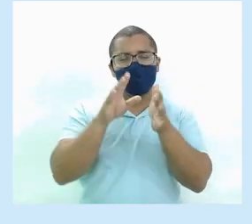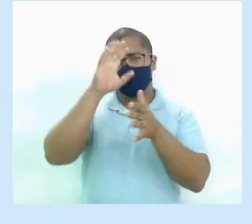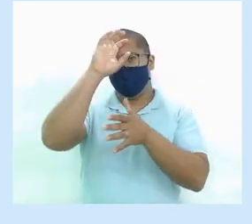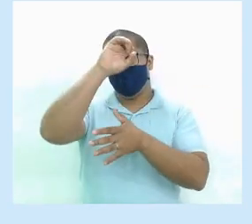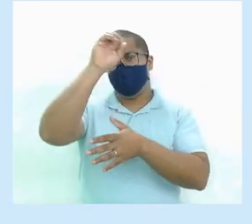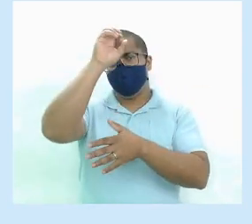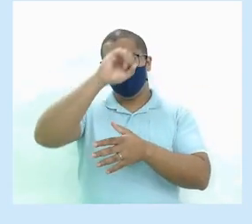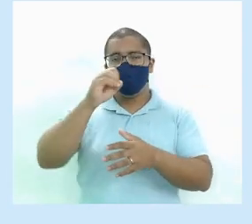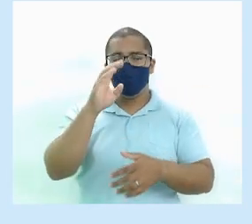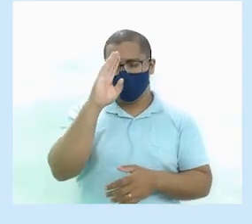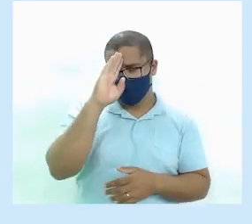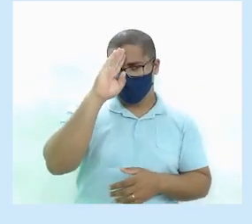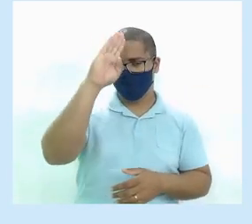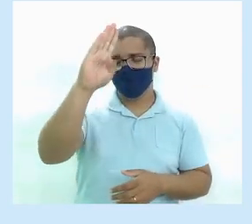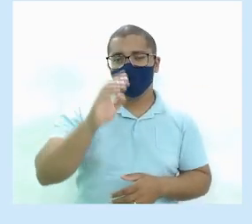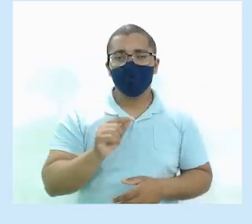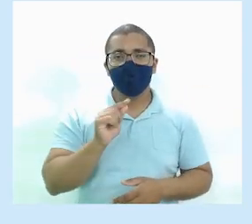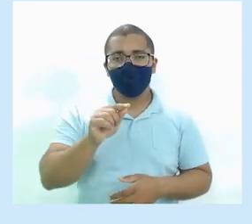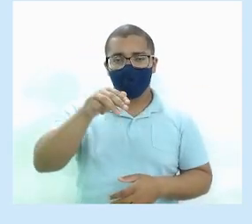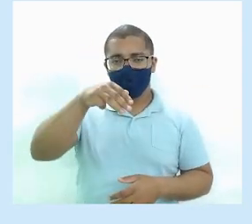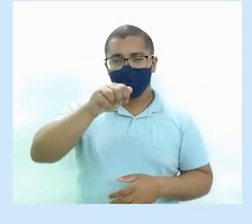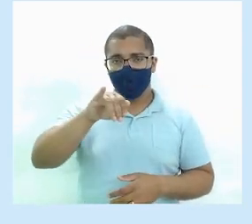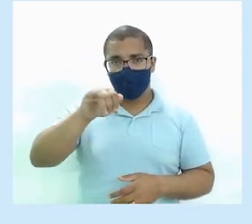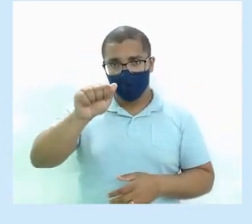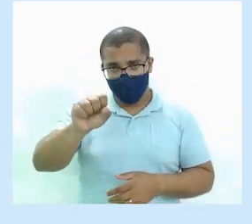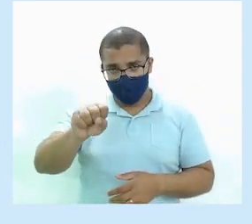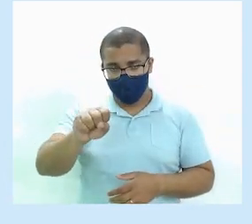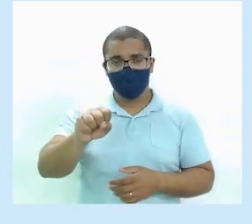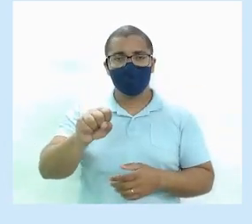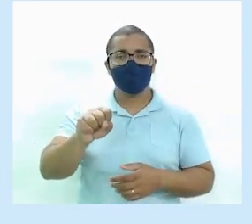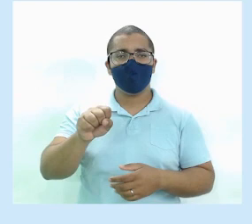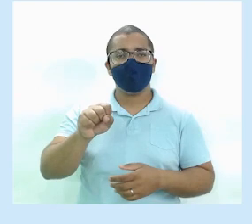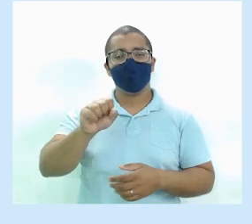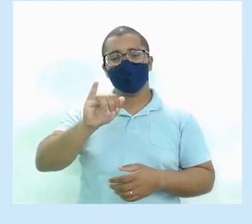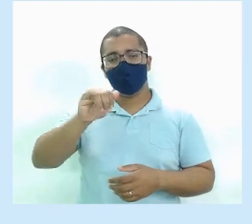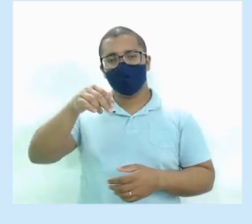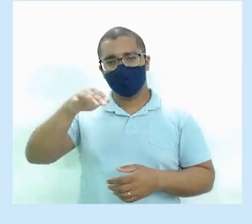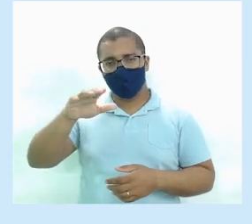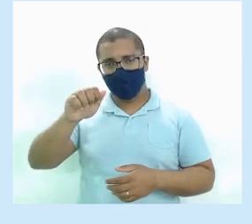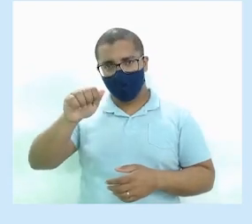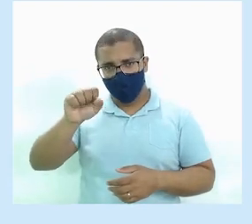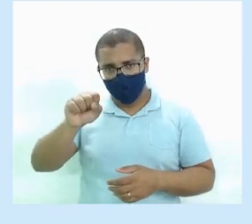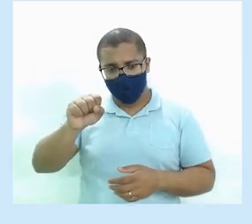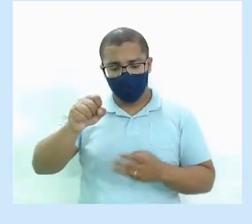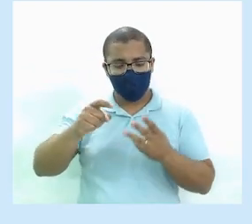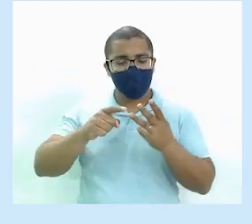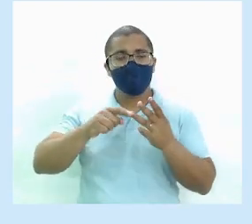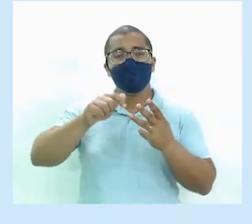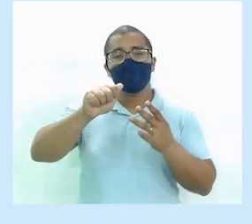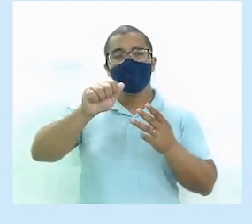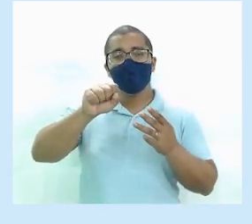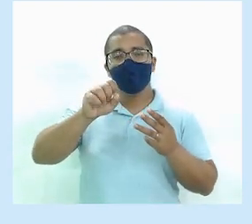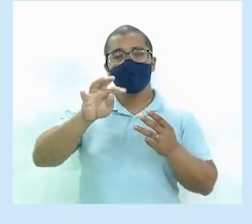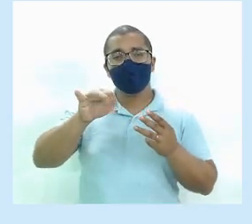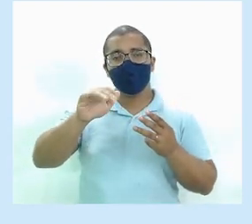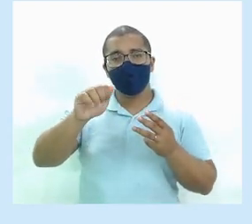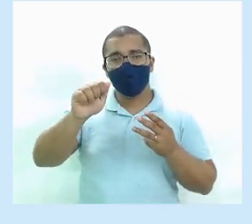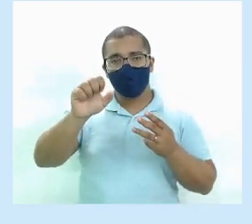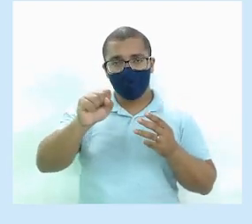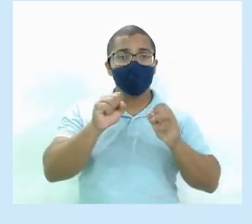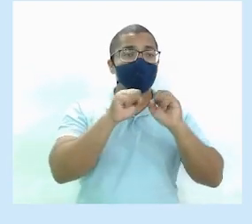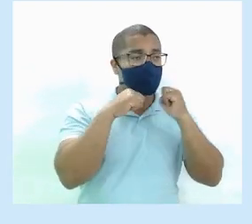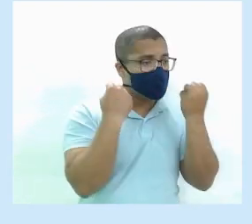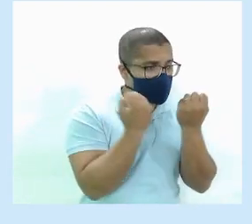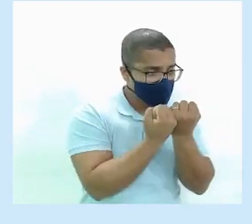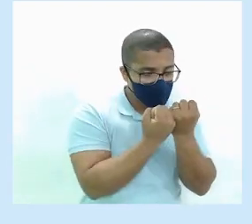as principais, as maias, as incas e os astecas, e sem dúvida tinham um conceito de sociedade tão igual